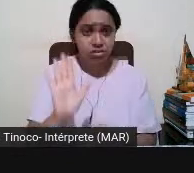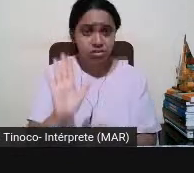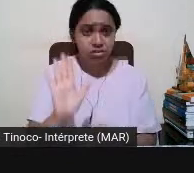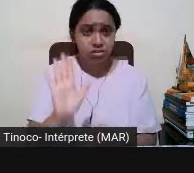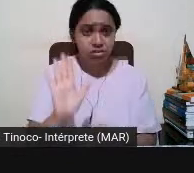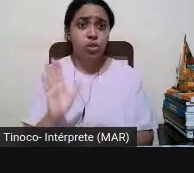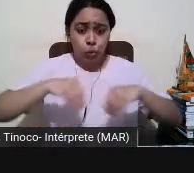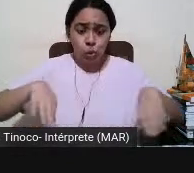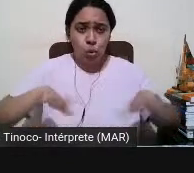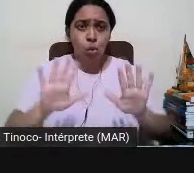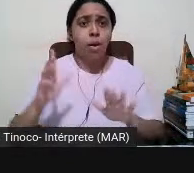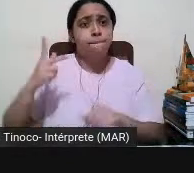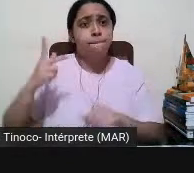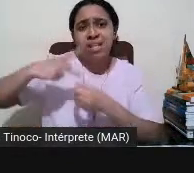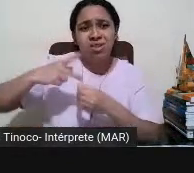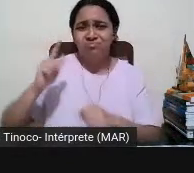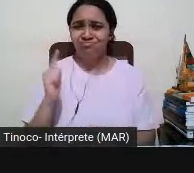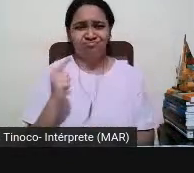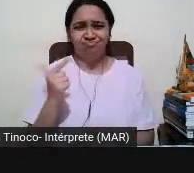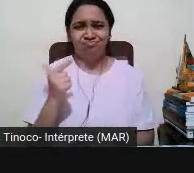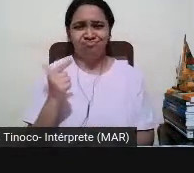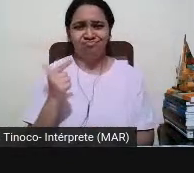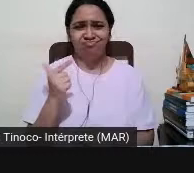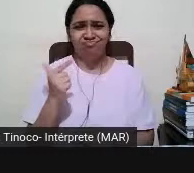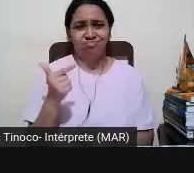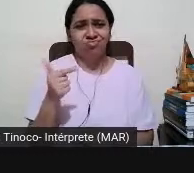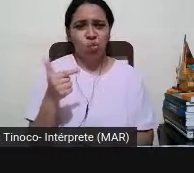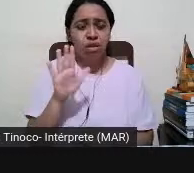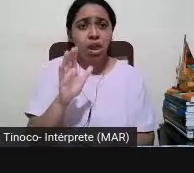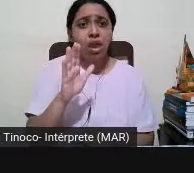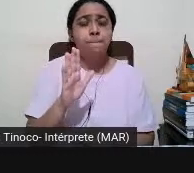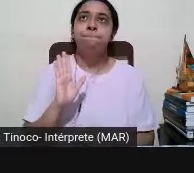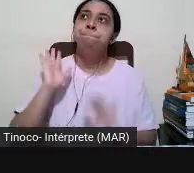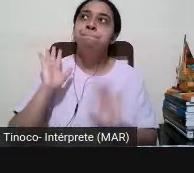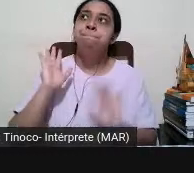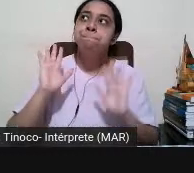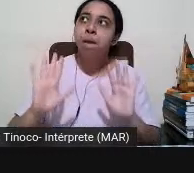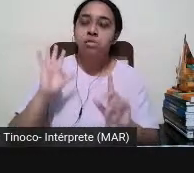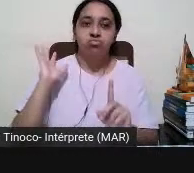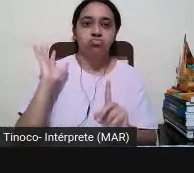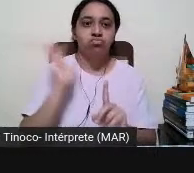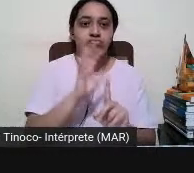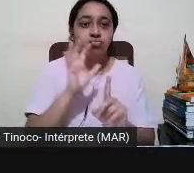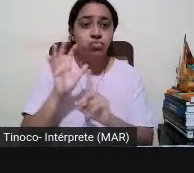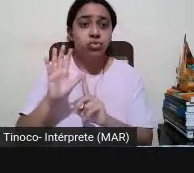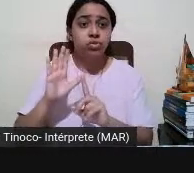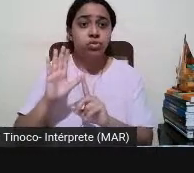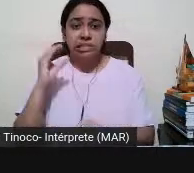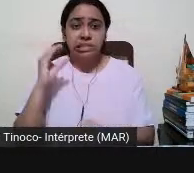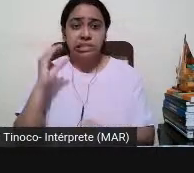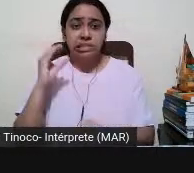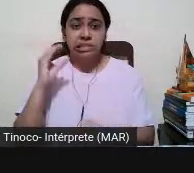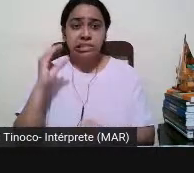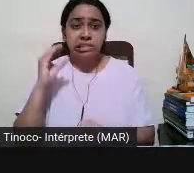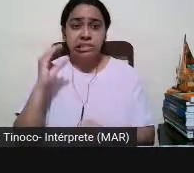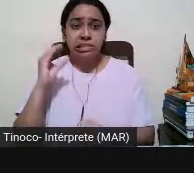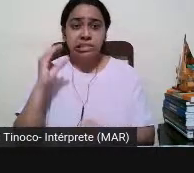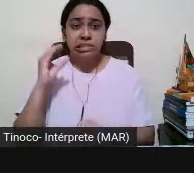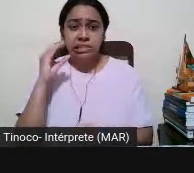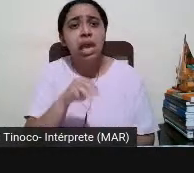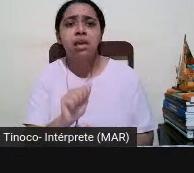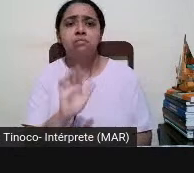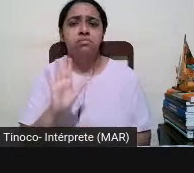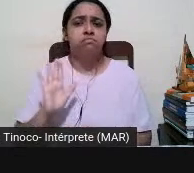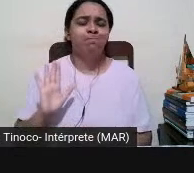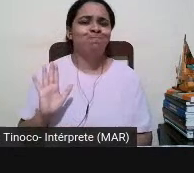não né não é uma indústria é em termos de emissão atmosférica mais um processo de queima é fluently que talvez não o problema não tá aí amigo